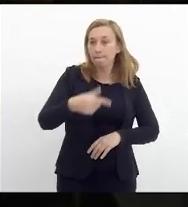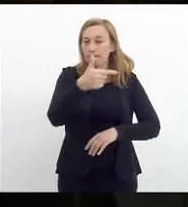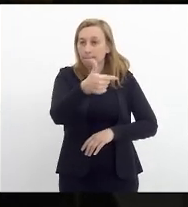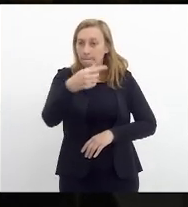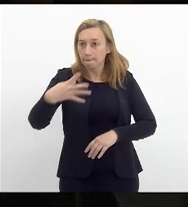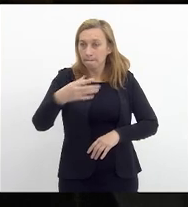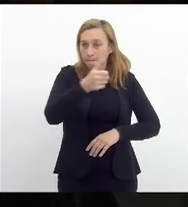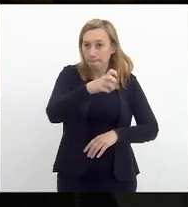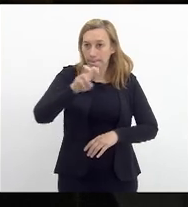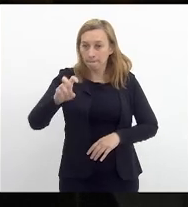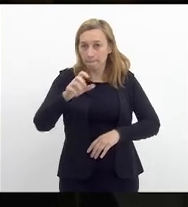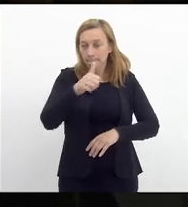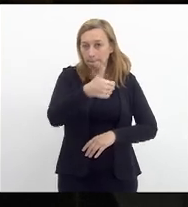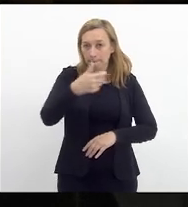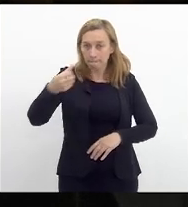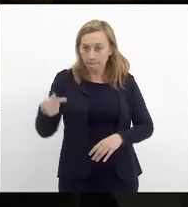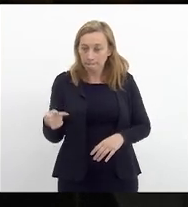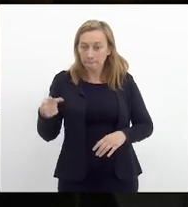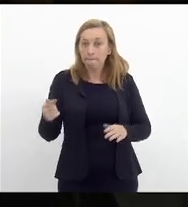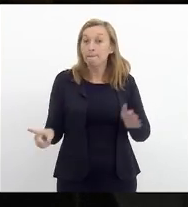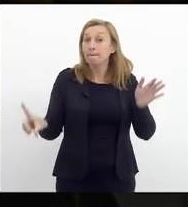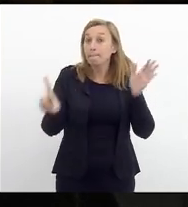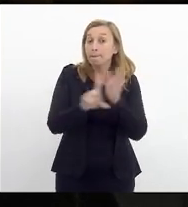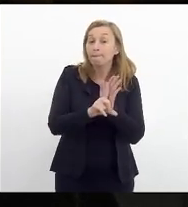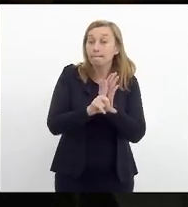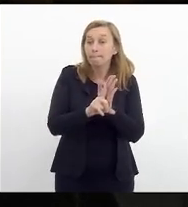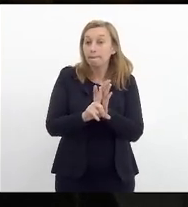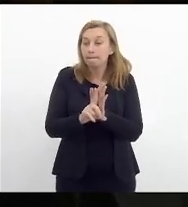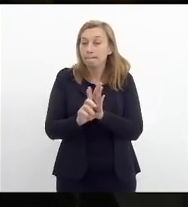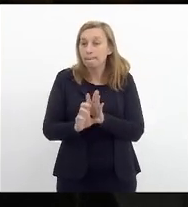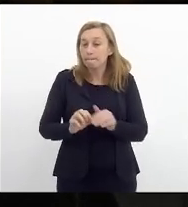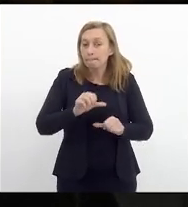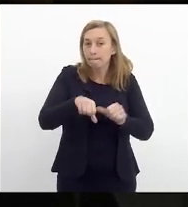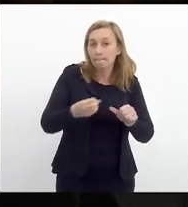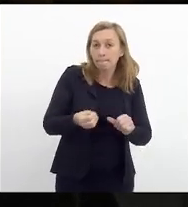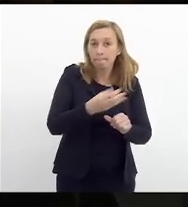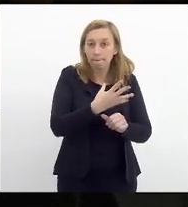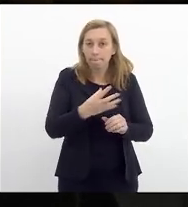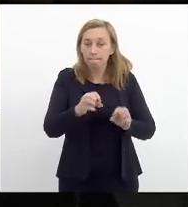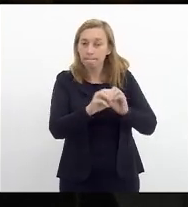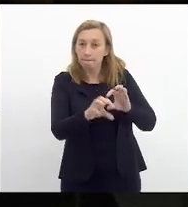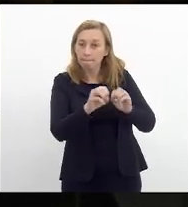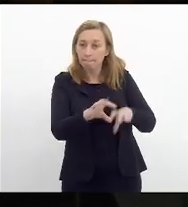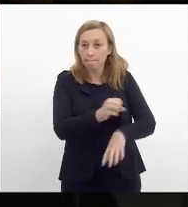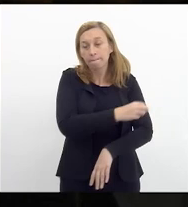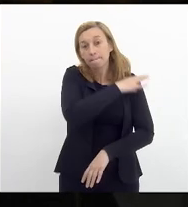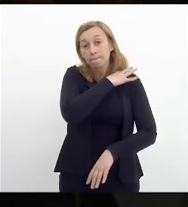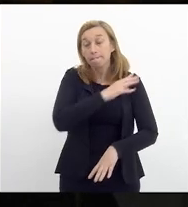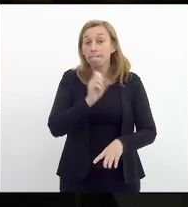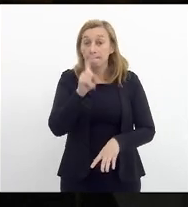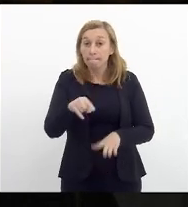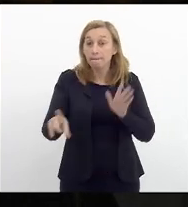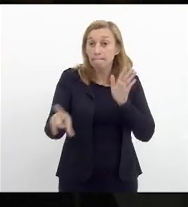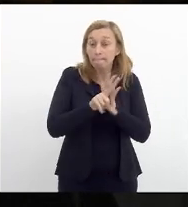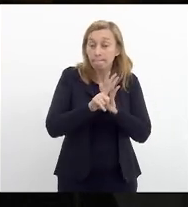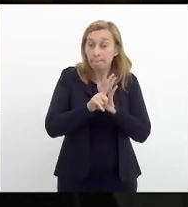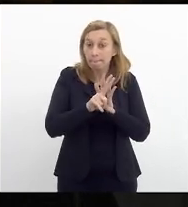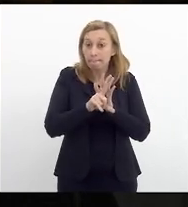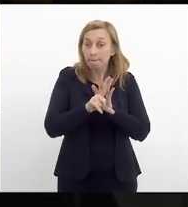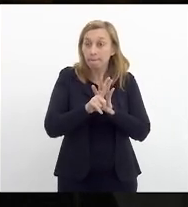13.014/15/2017 é a lei que estabeleceu a reforma do ensino médio. É uma lei que